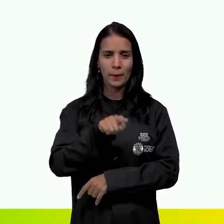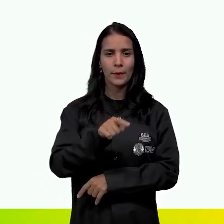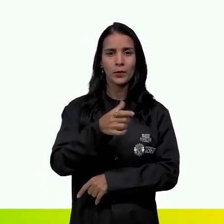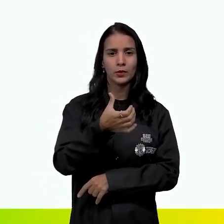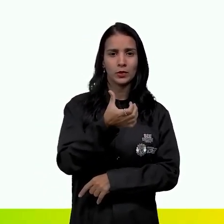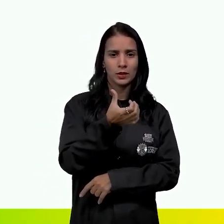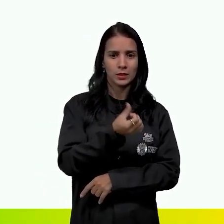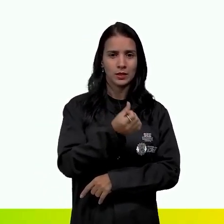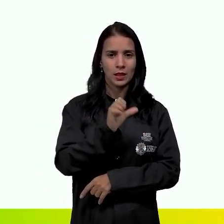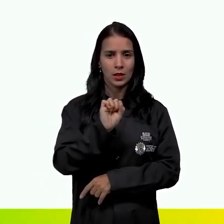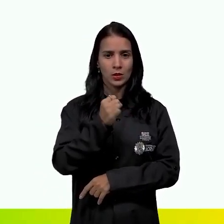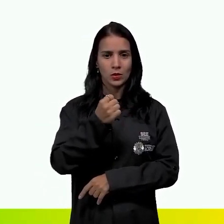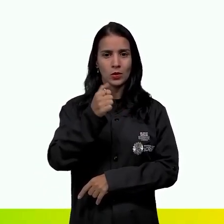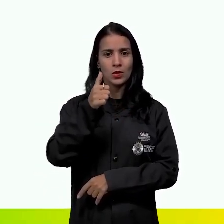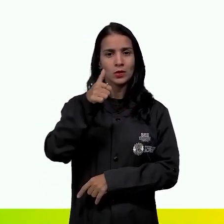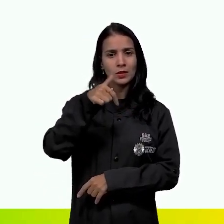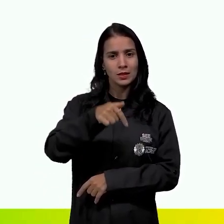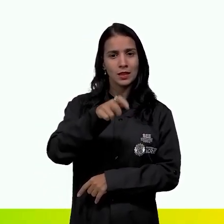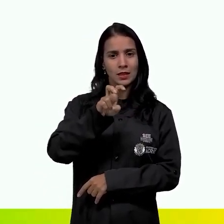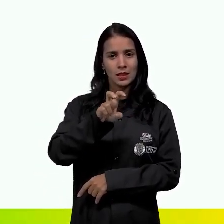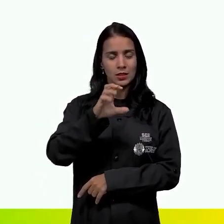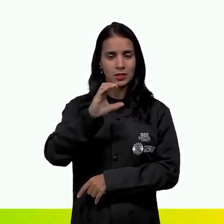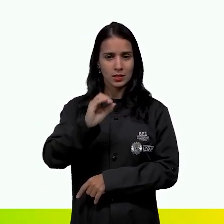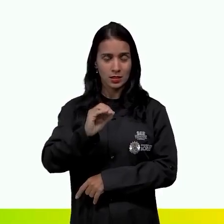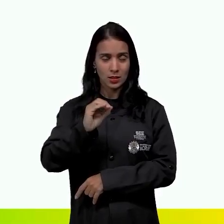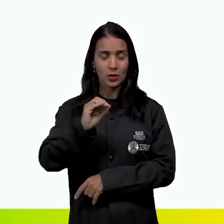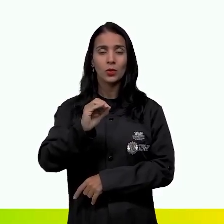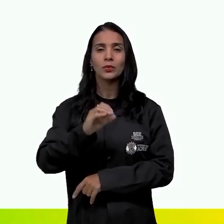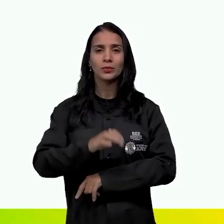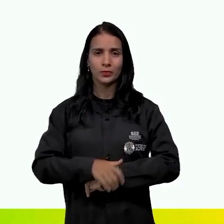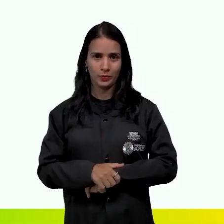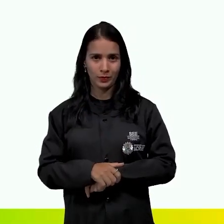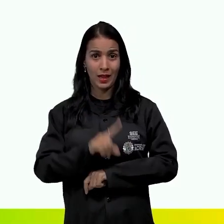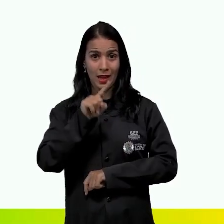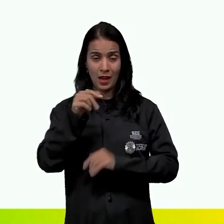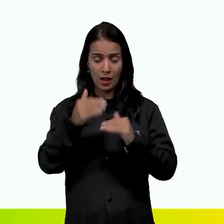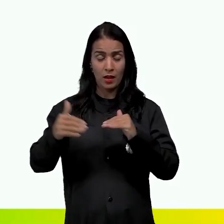468.750 centímetros cúbicos.